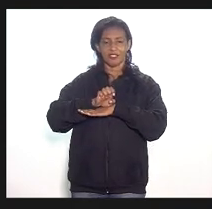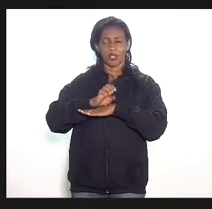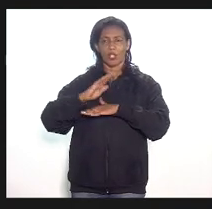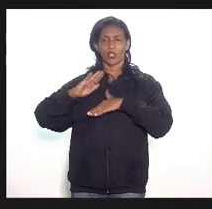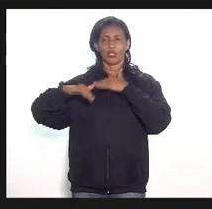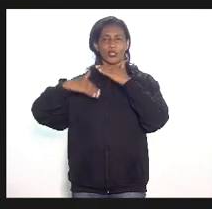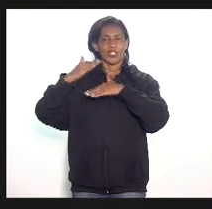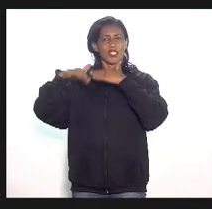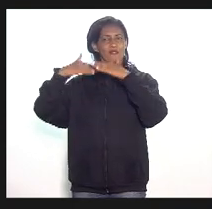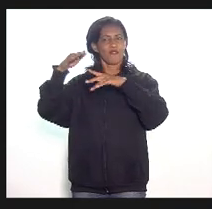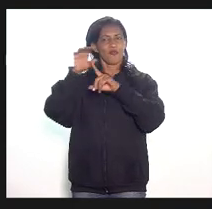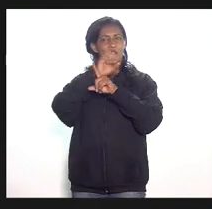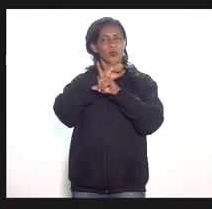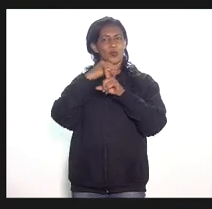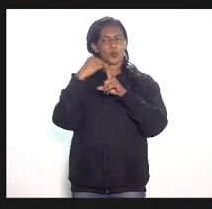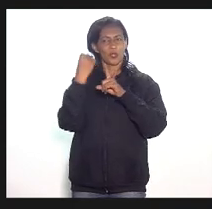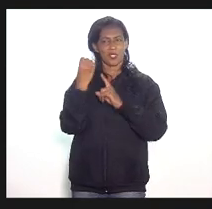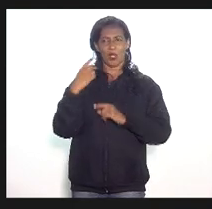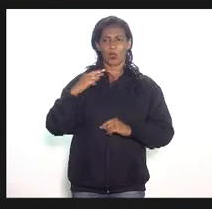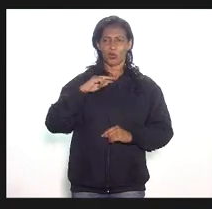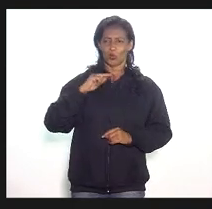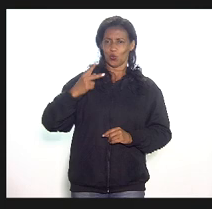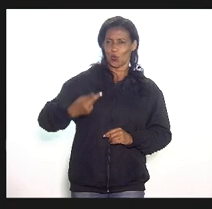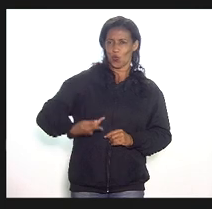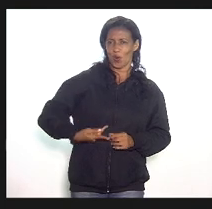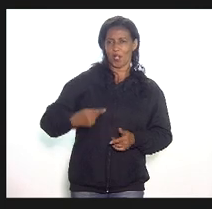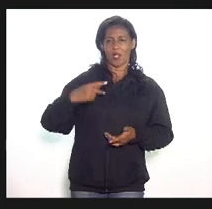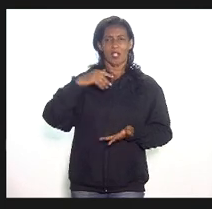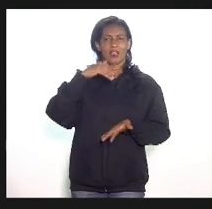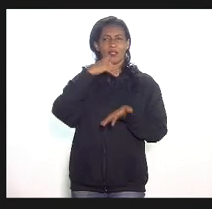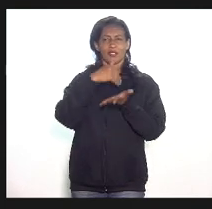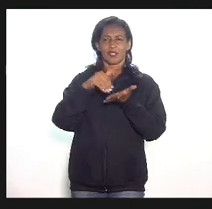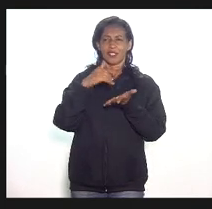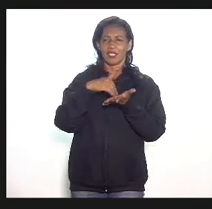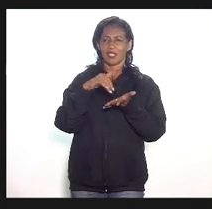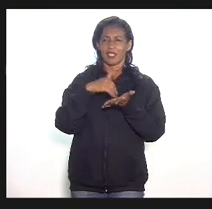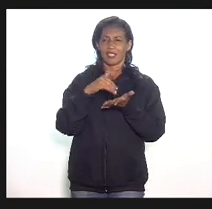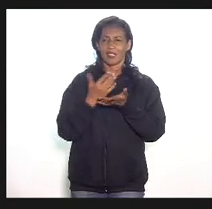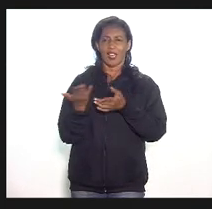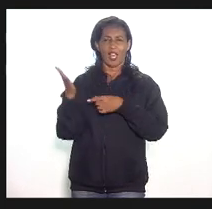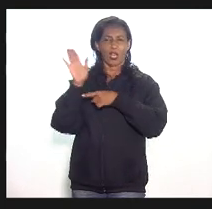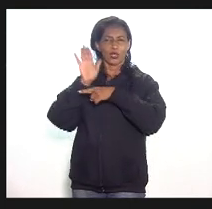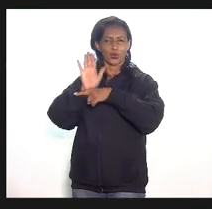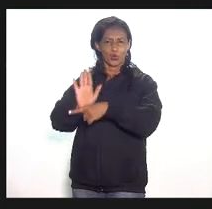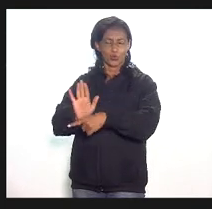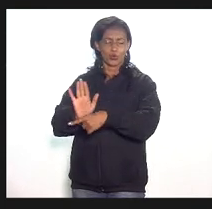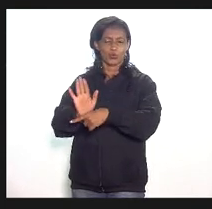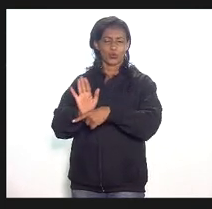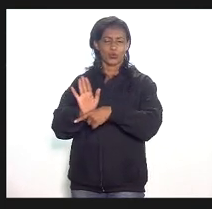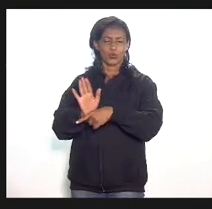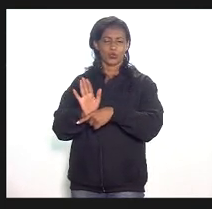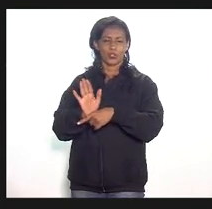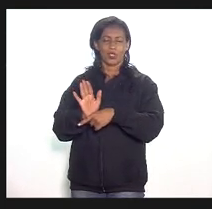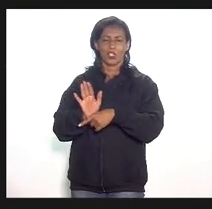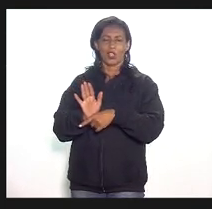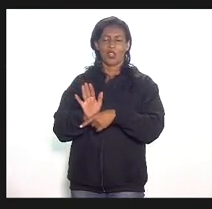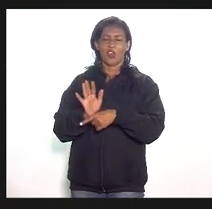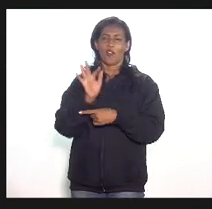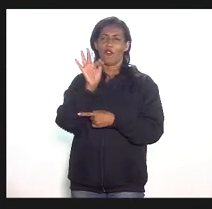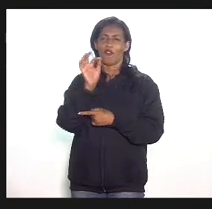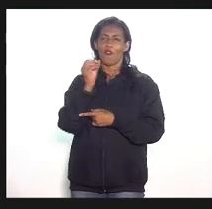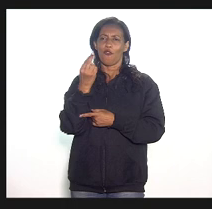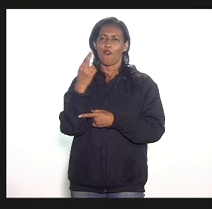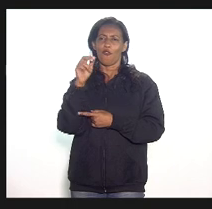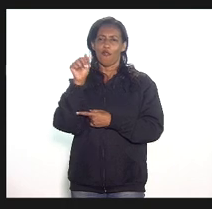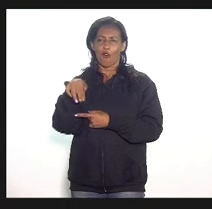desenvolvimento social e direitos humanos, defensoria pública, secretaria de Ciências Social de Nova Iguaçu, fora estadual que trata sobre o assunto de pessoas em situação